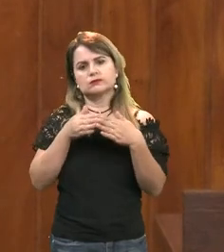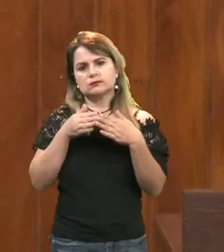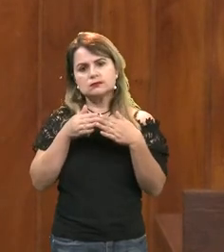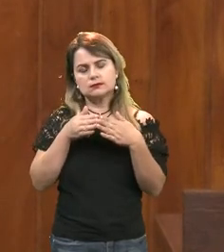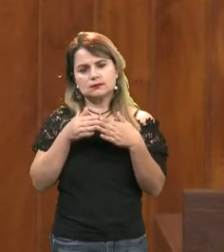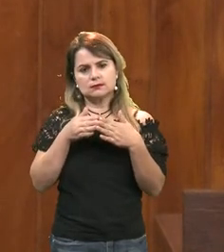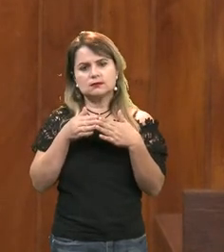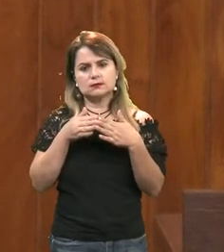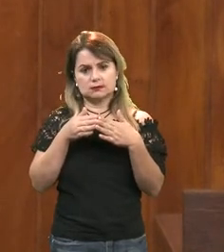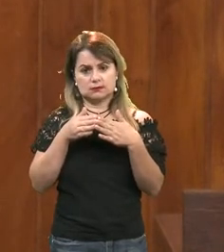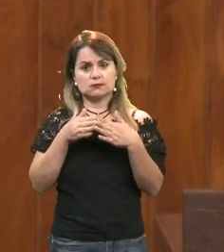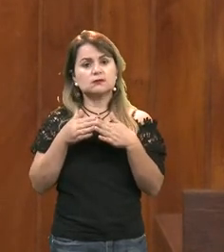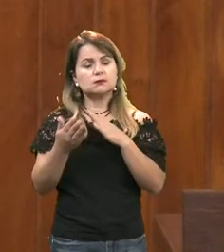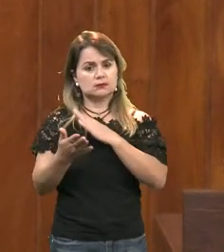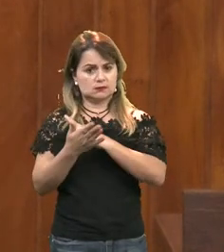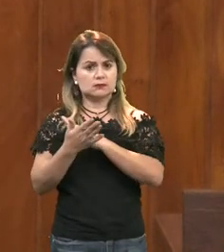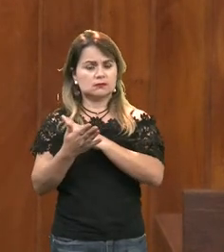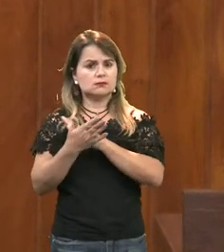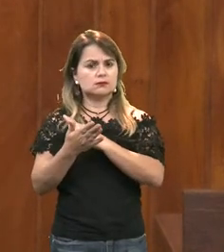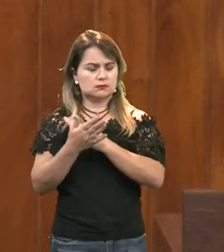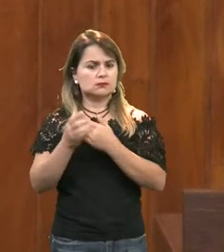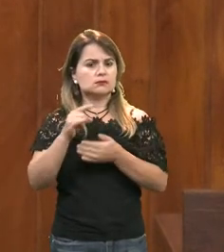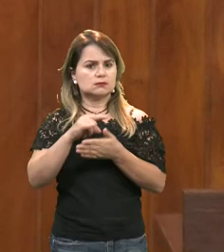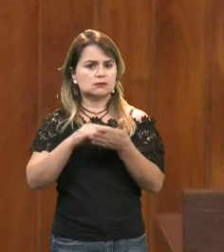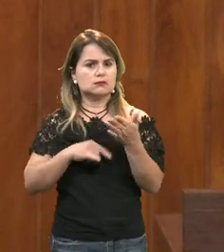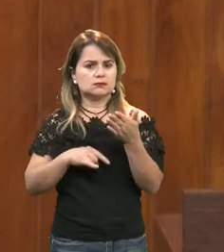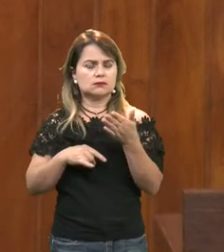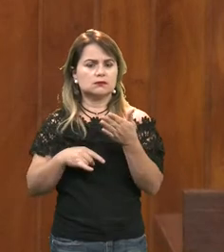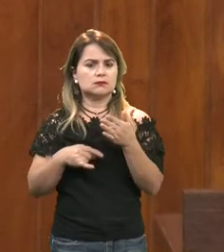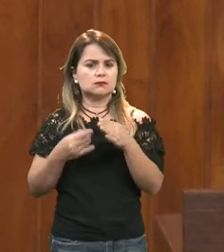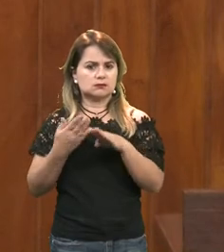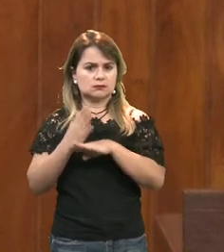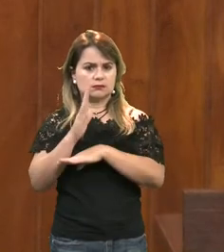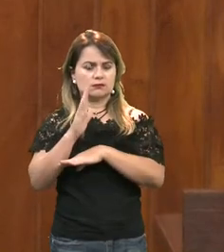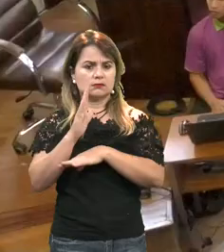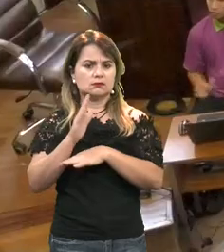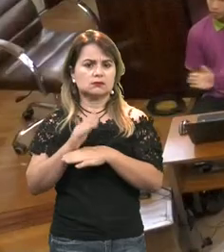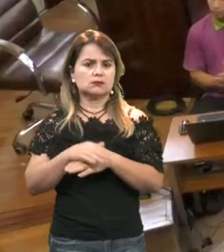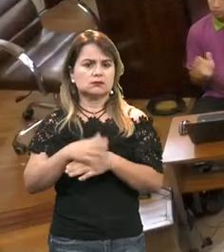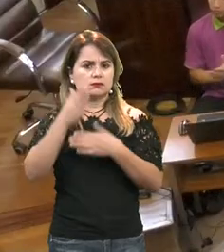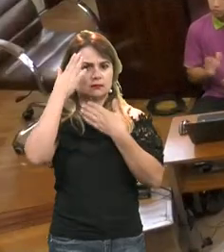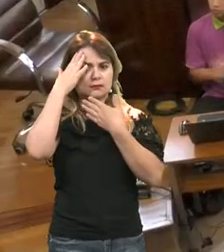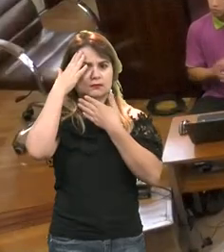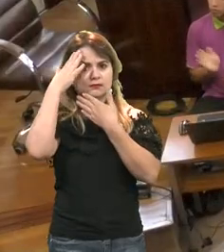né, o deferimento do nosso requerimento. Obrigada.